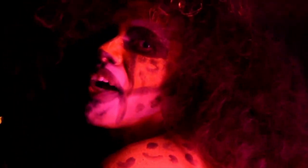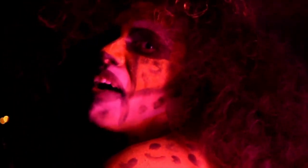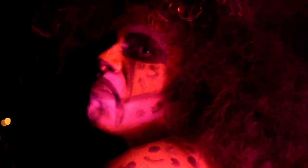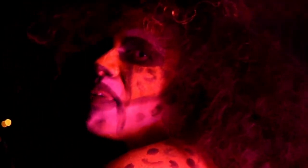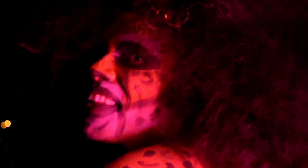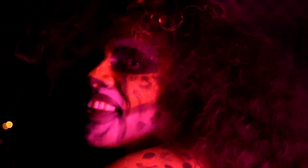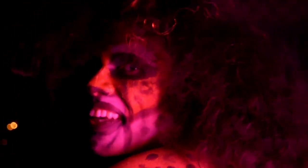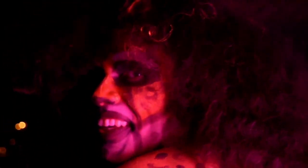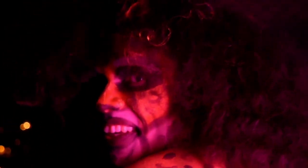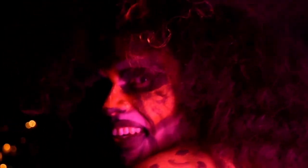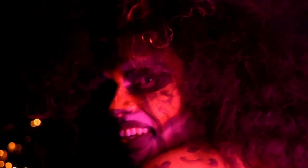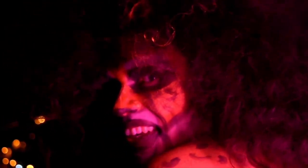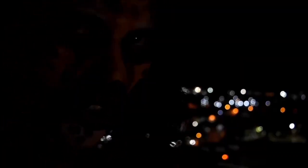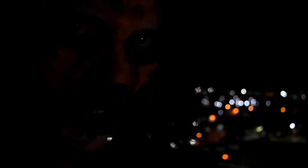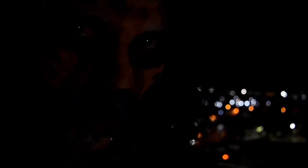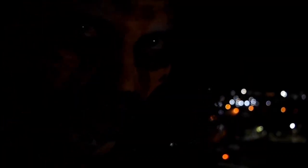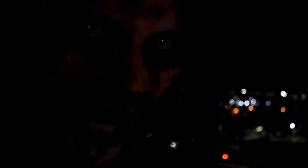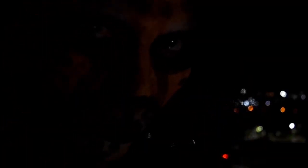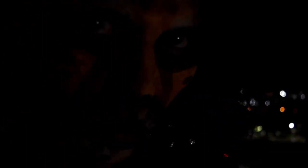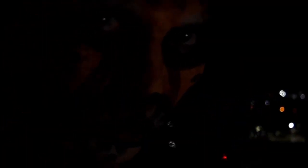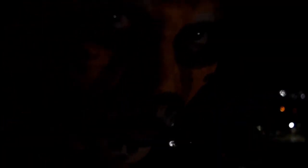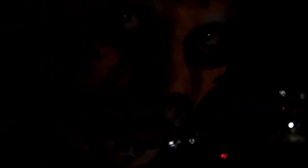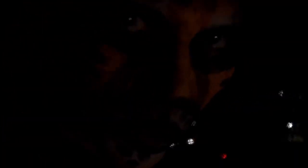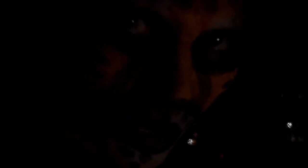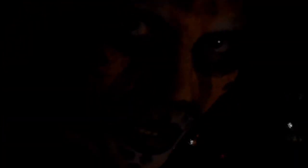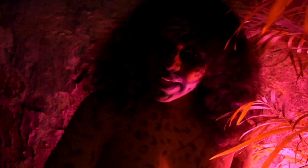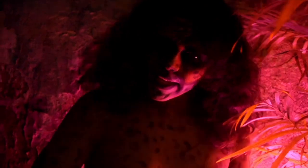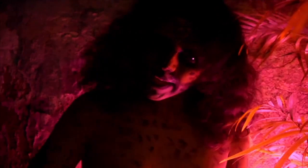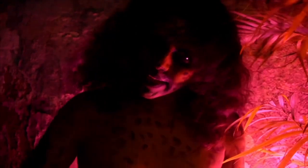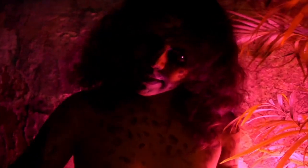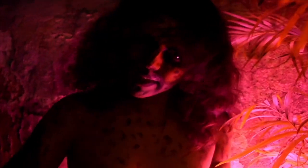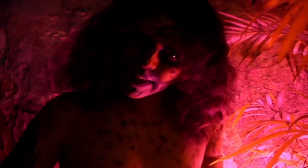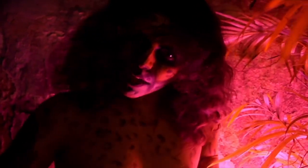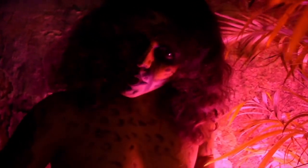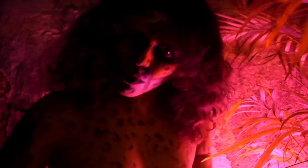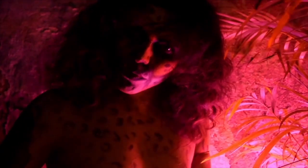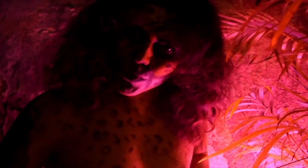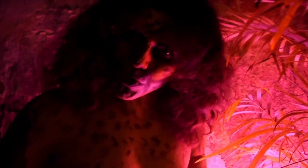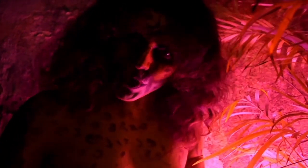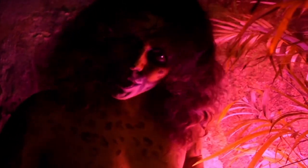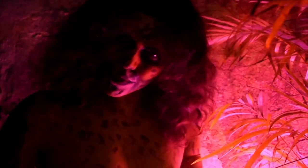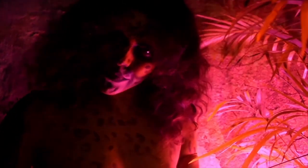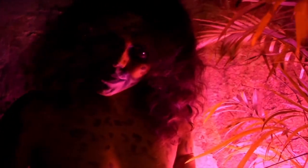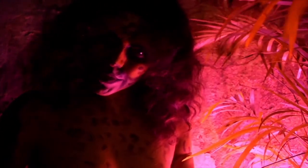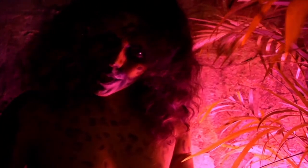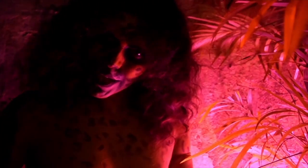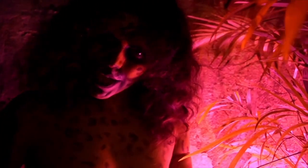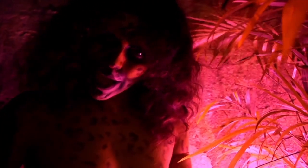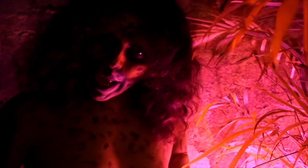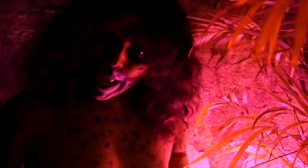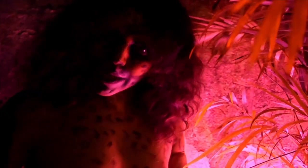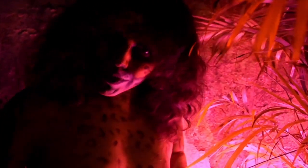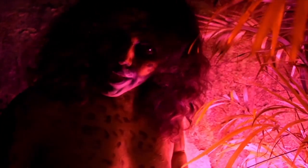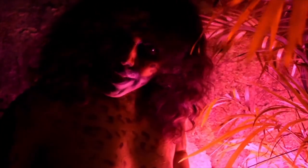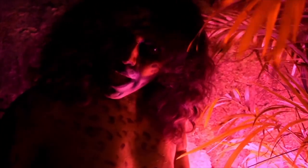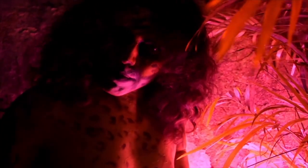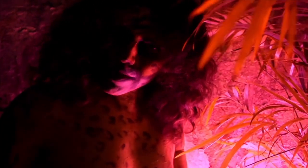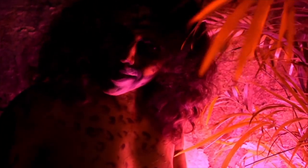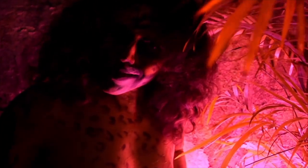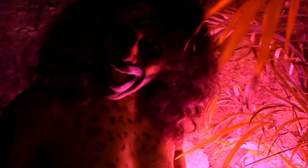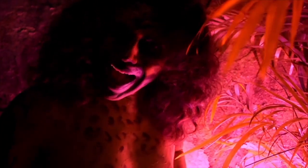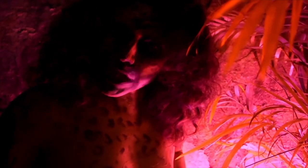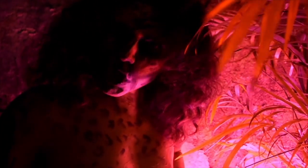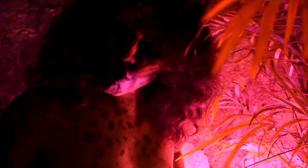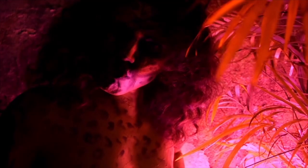Bichinha do capeta, bichinho do diabo. Eles tentaram me confundir. Eles tentaram